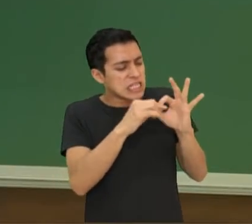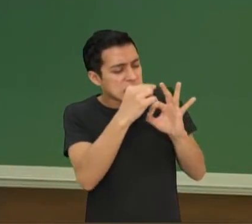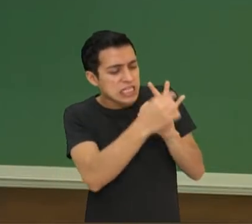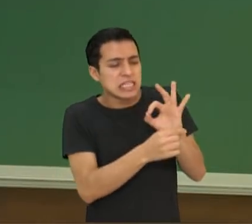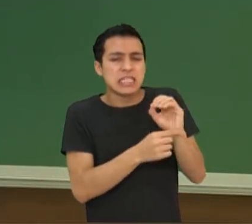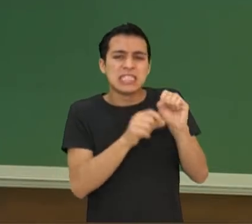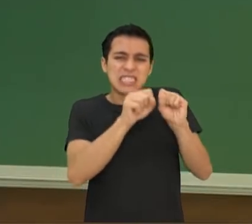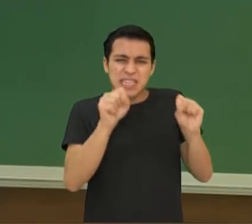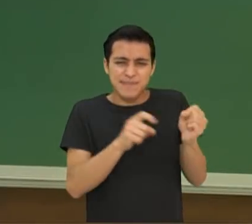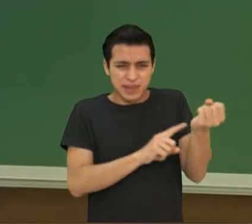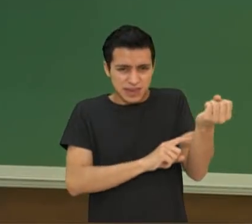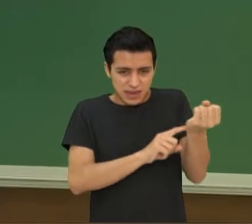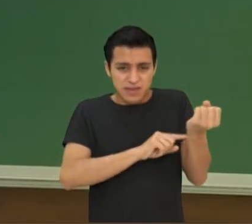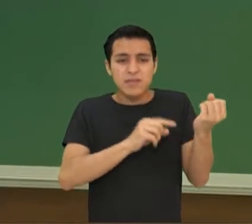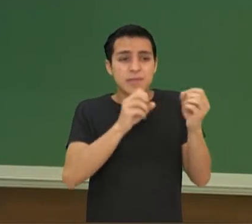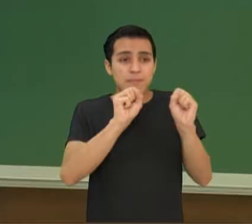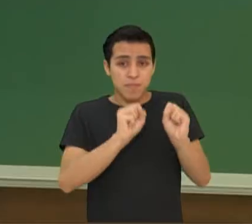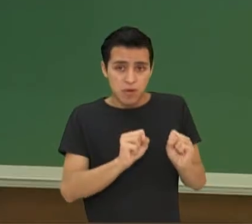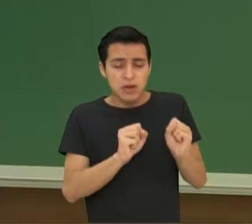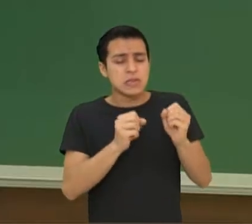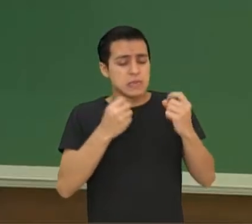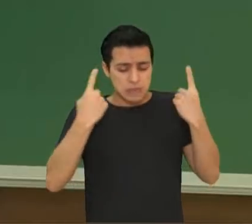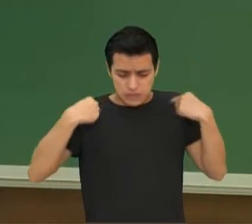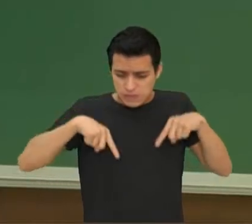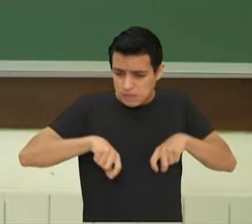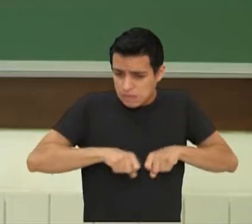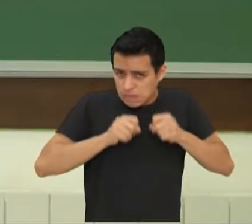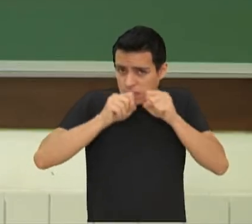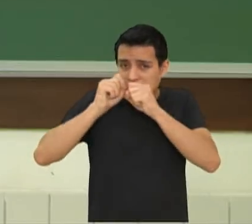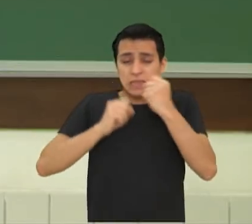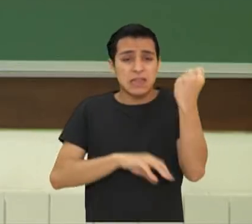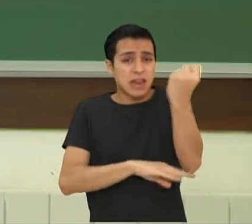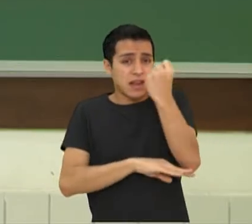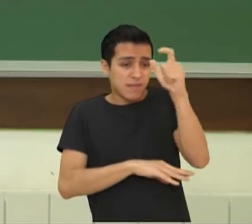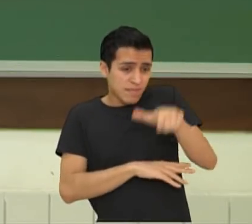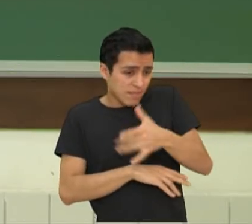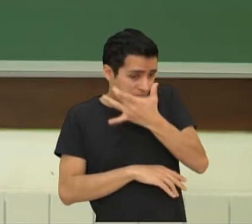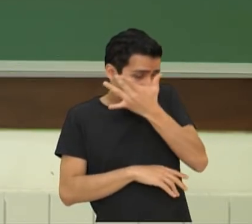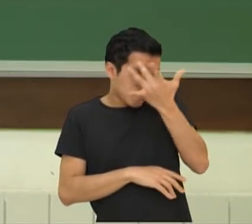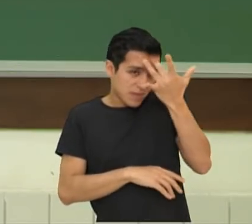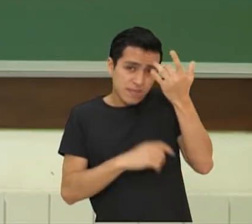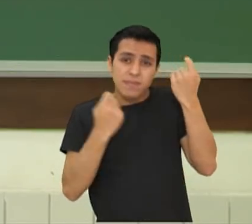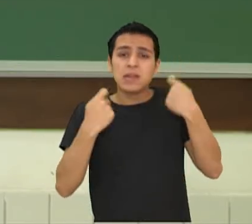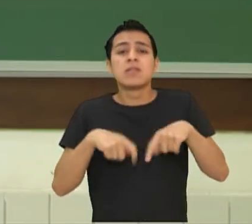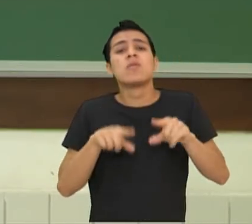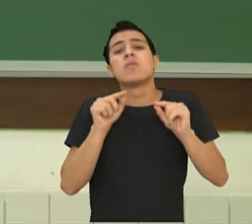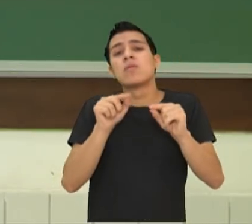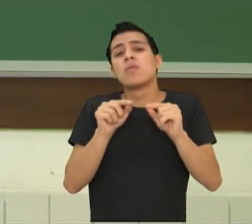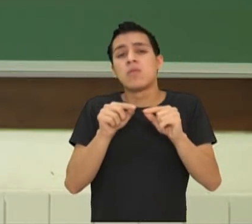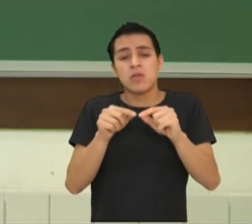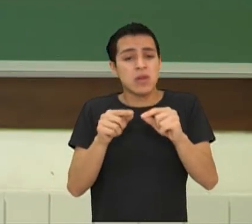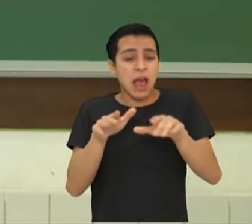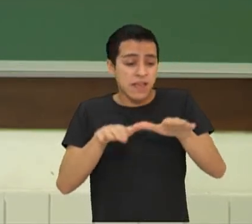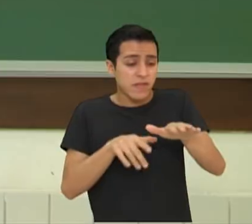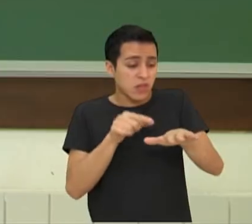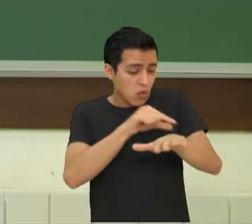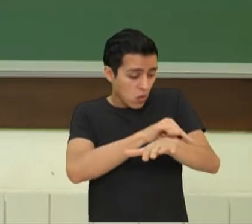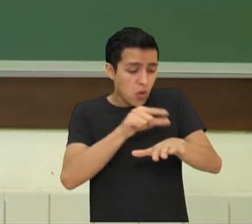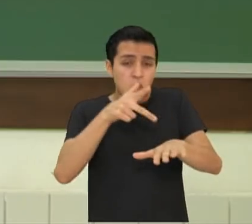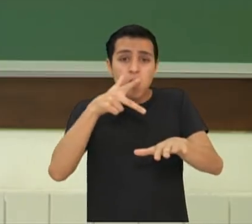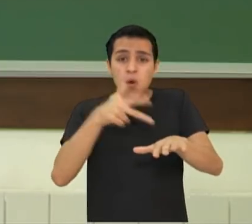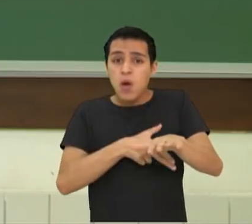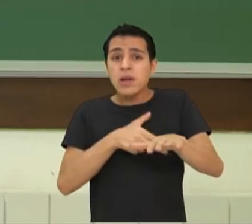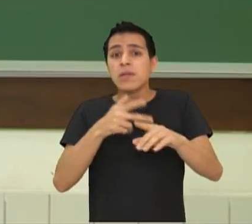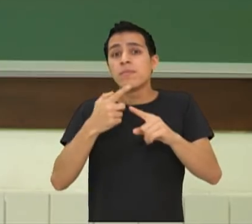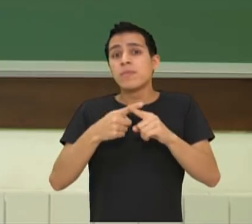dos membros e até uma infecção severa que faz com que a pessoa tenha que cortar uma parte do seu corpo para não morrer